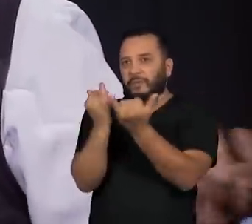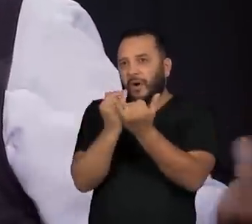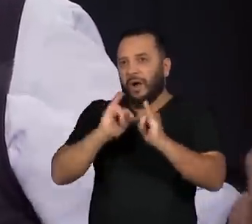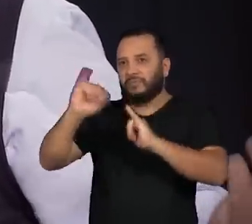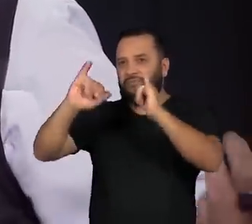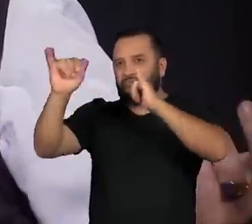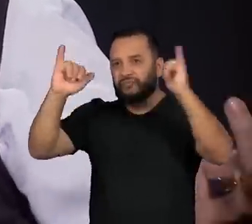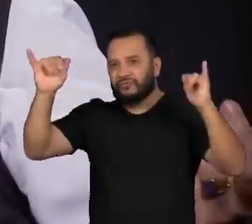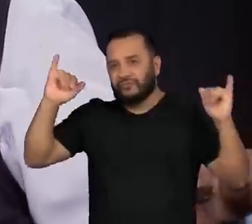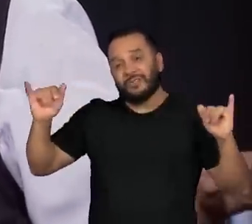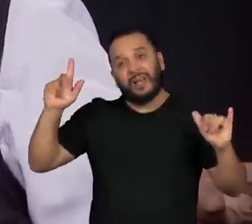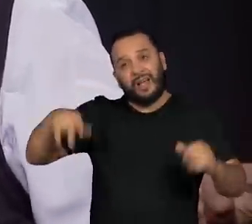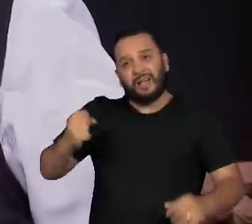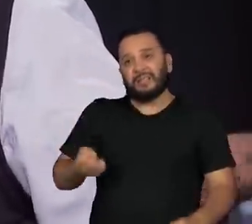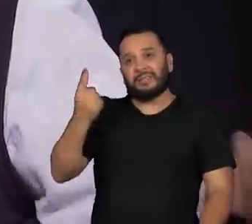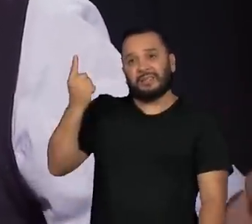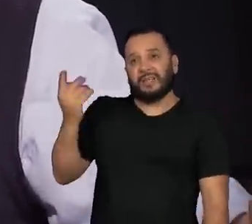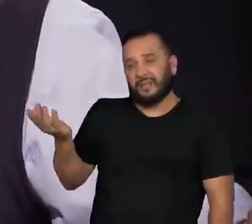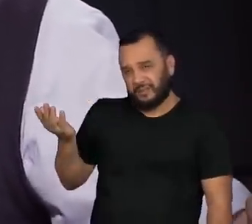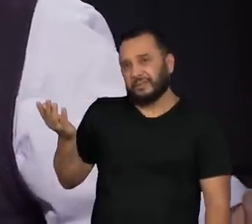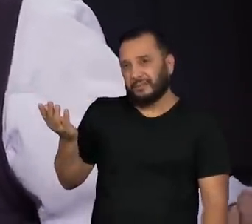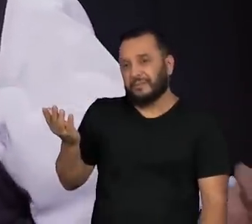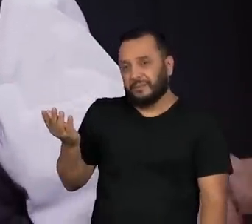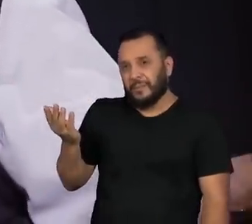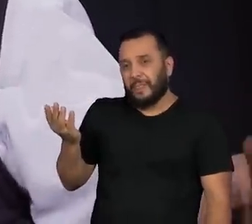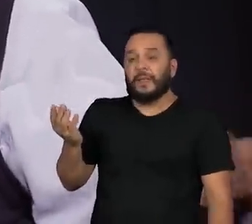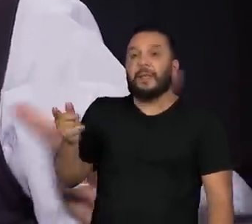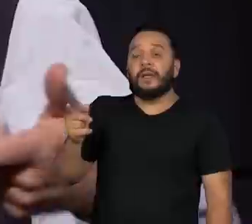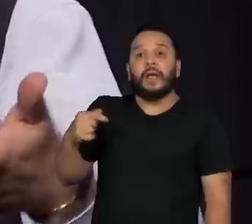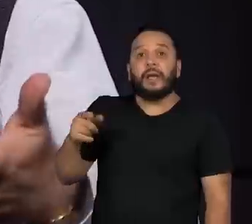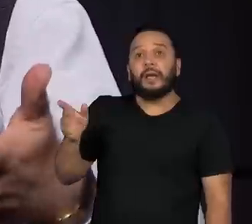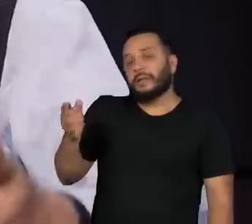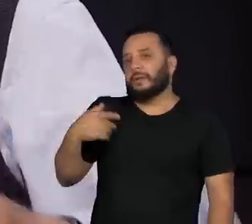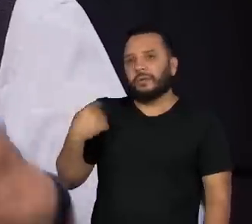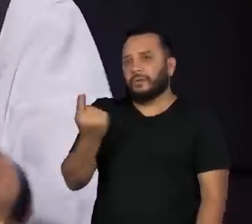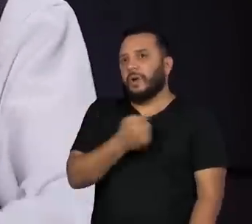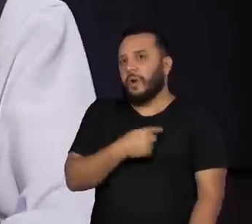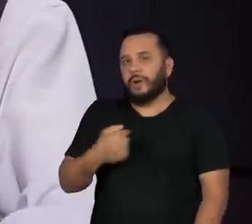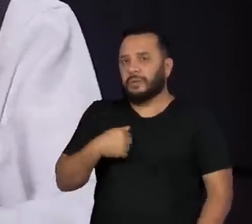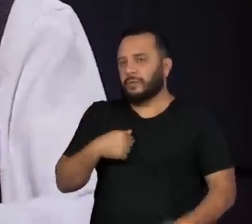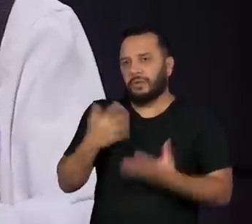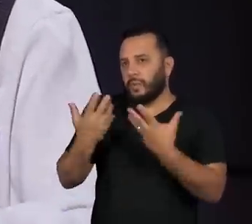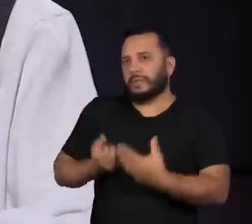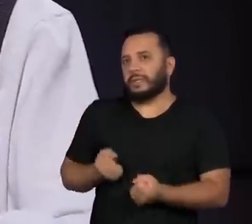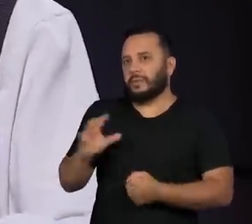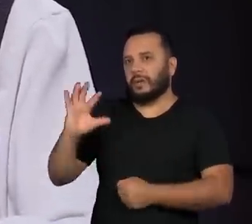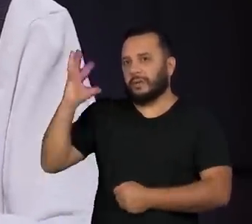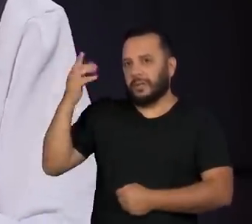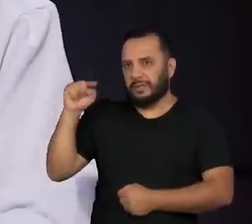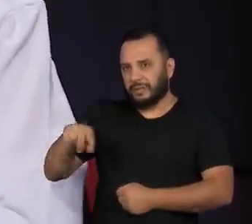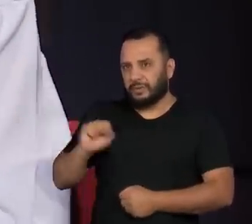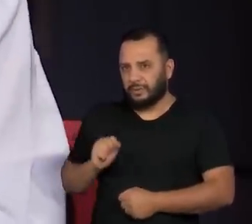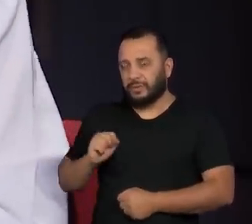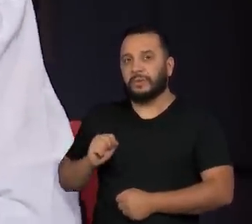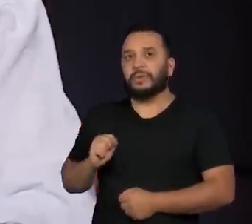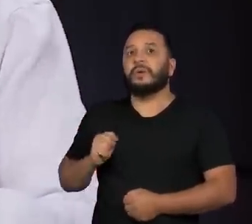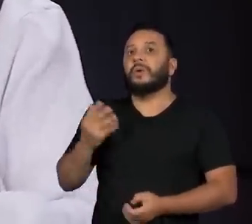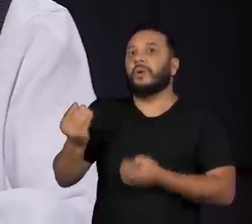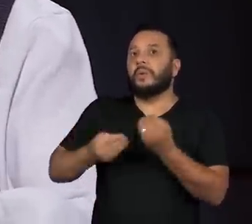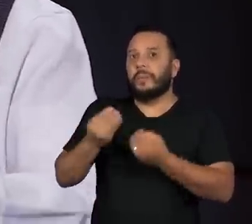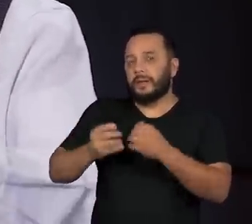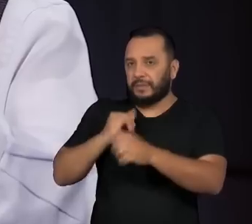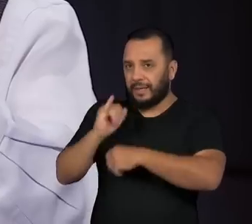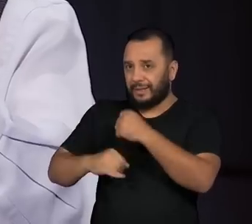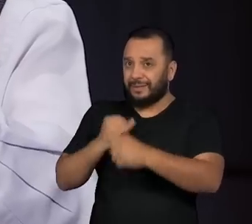Tas isso é uma coisa estranha pra quando começar nem eles pediram isso nem nós admitimos que aconteceria então onde começa a transição